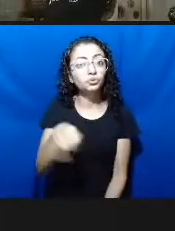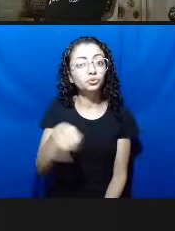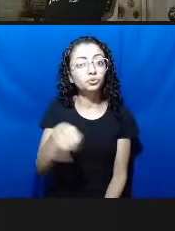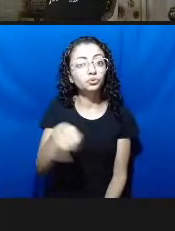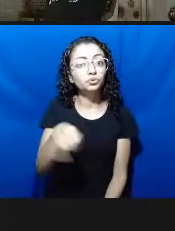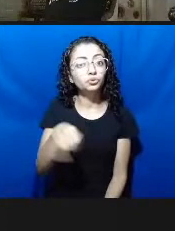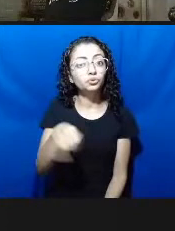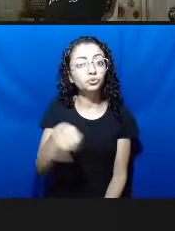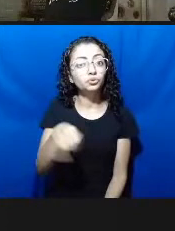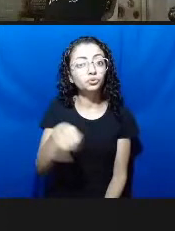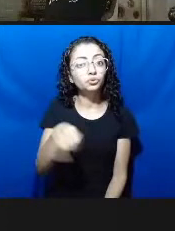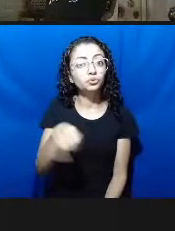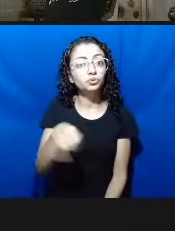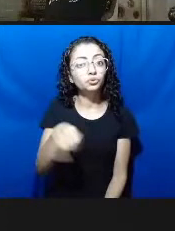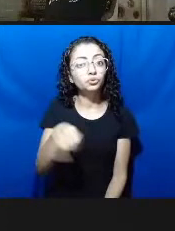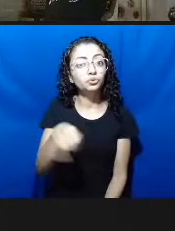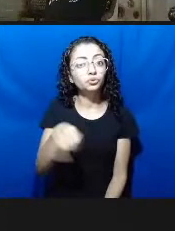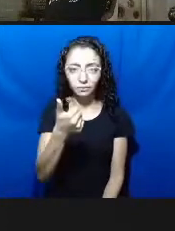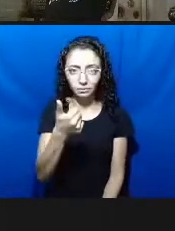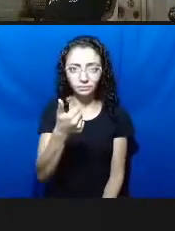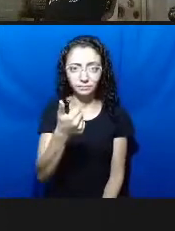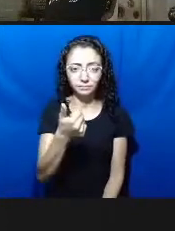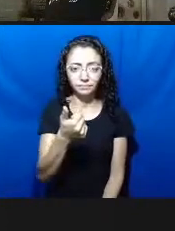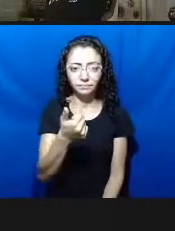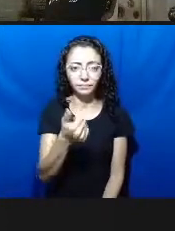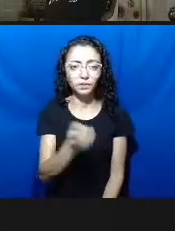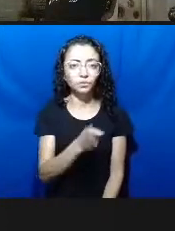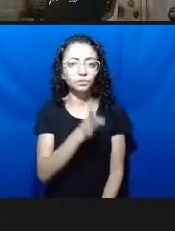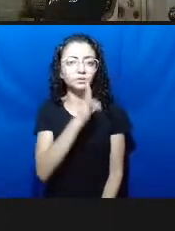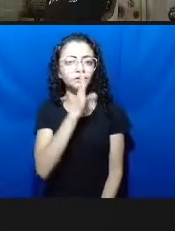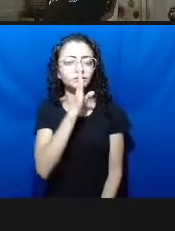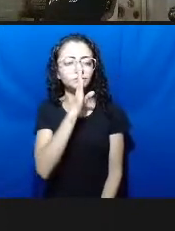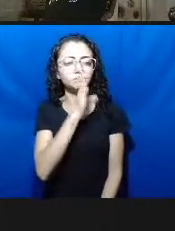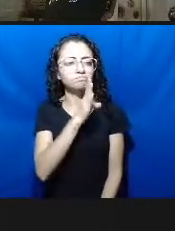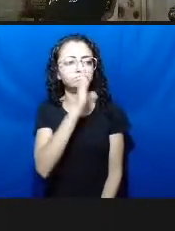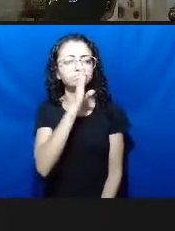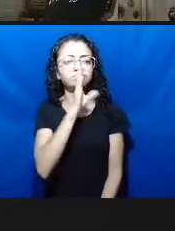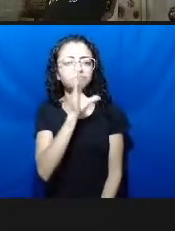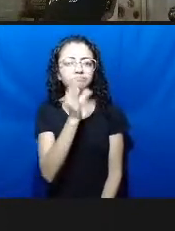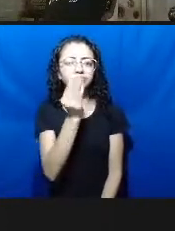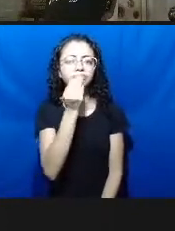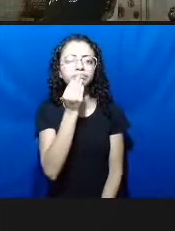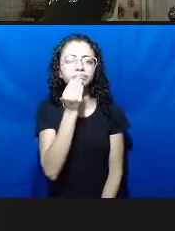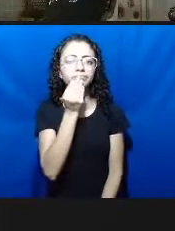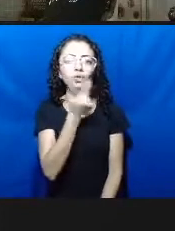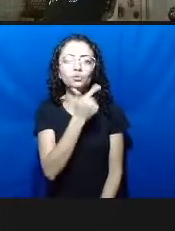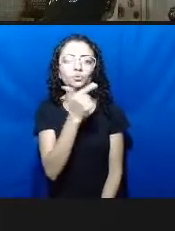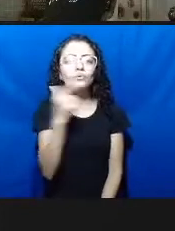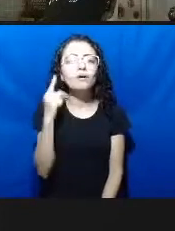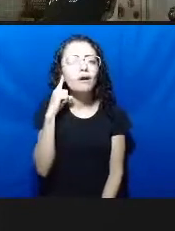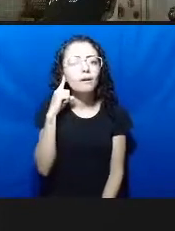2011. E o silêncio cala. Não tem nenhum barulho, né?